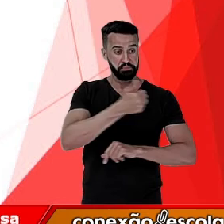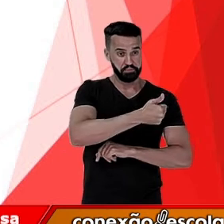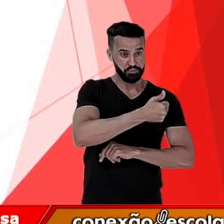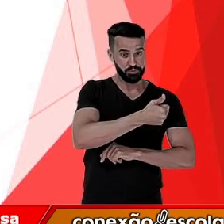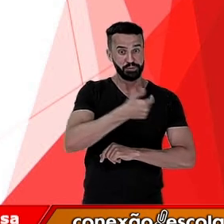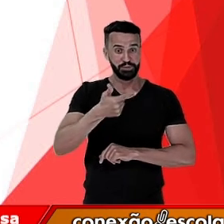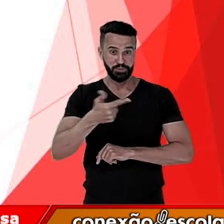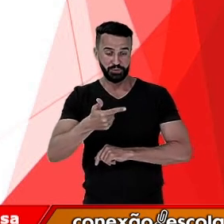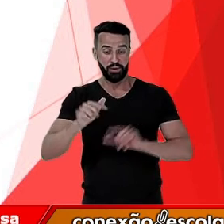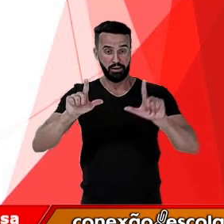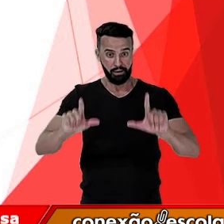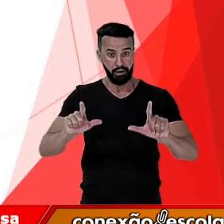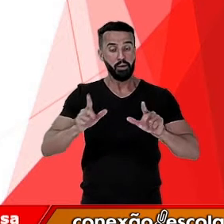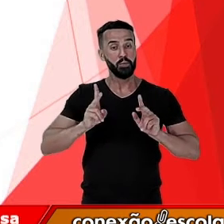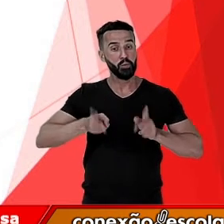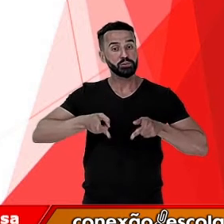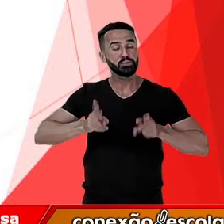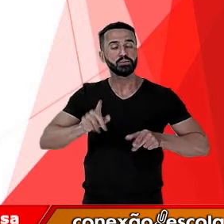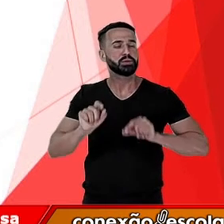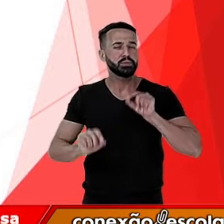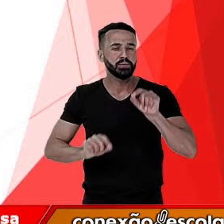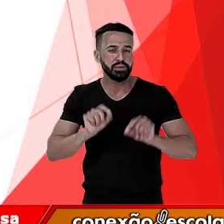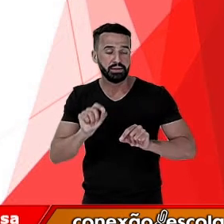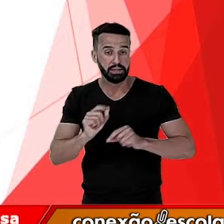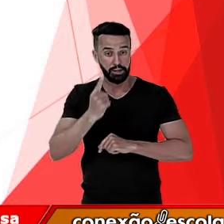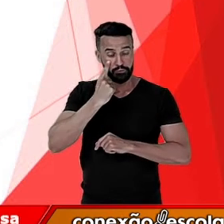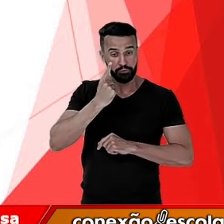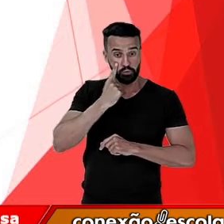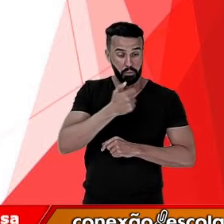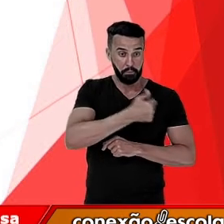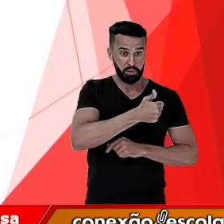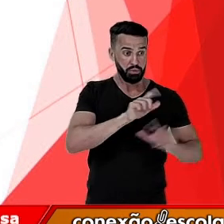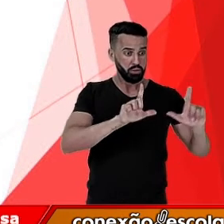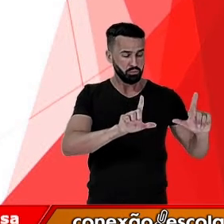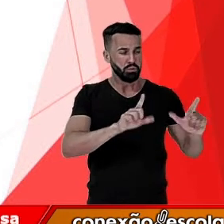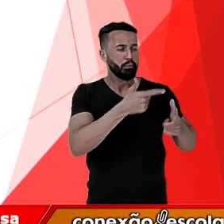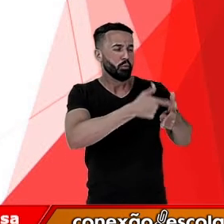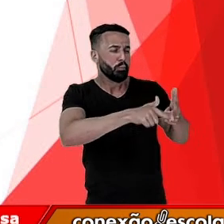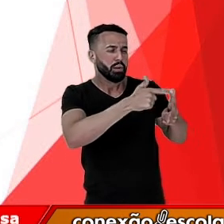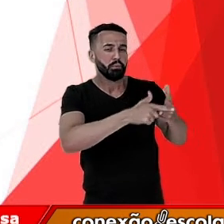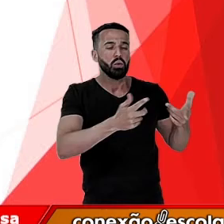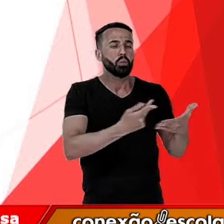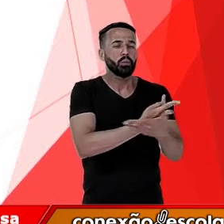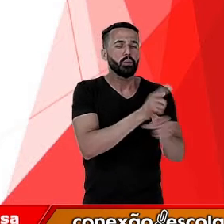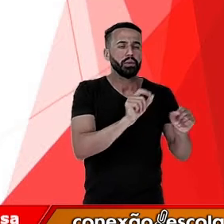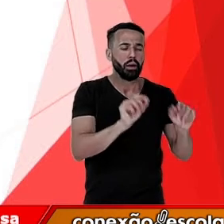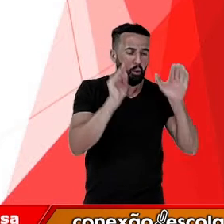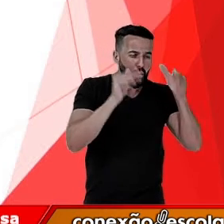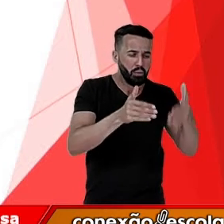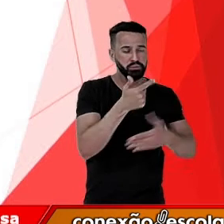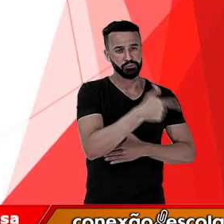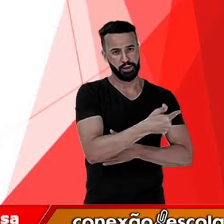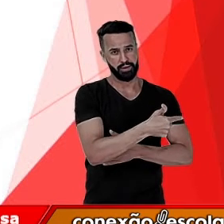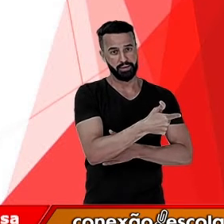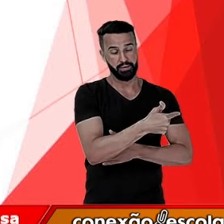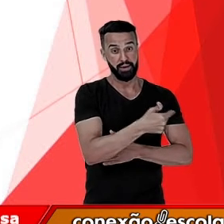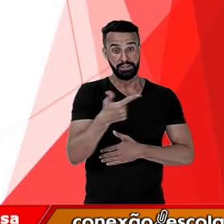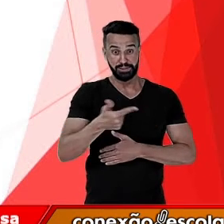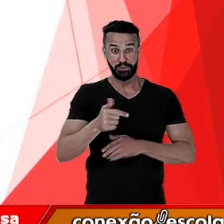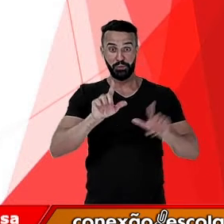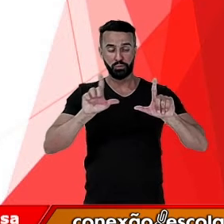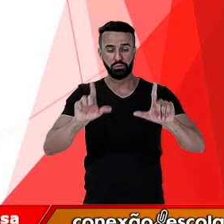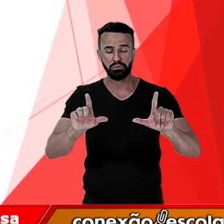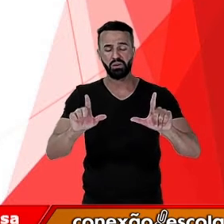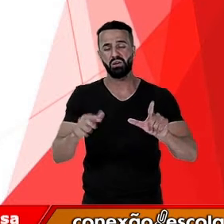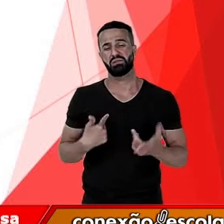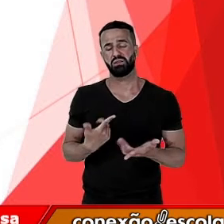foi iniciado no primeiro, porque nós já vimos ali um problema. e ele diz que alguma coisa está faltando.